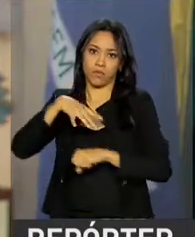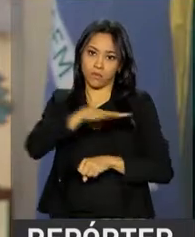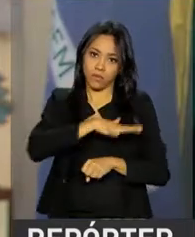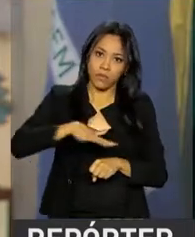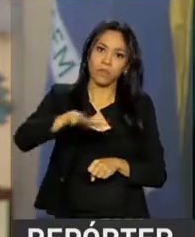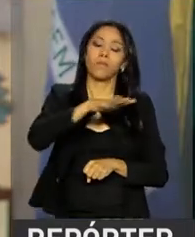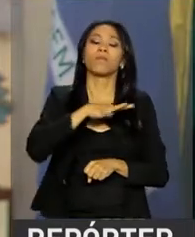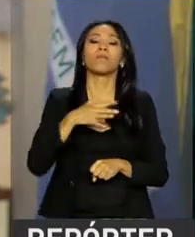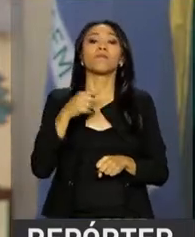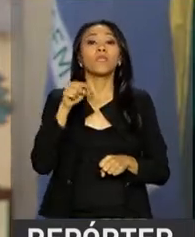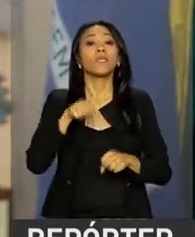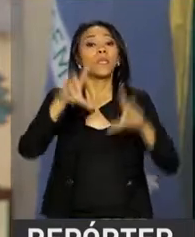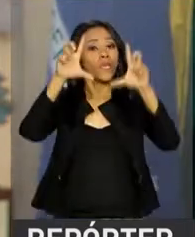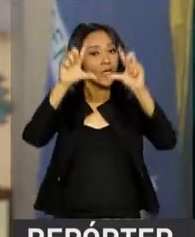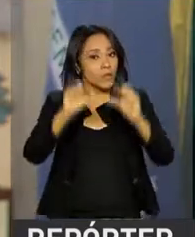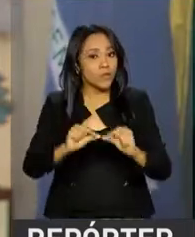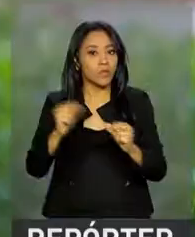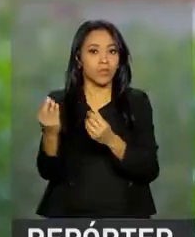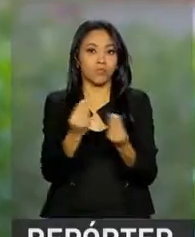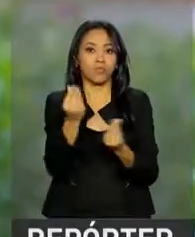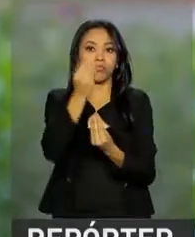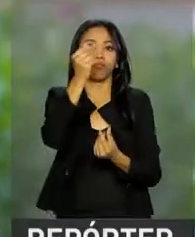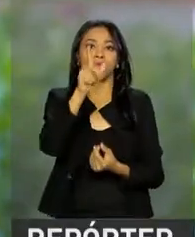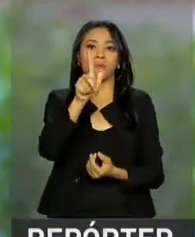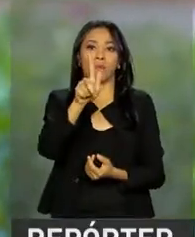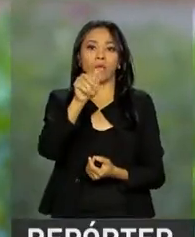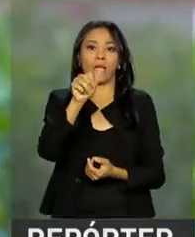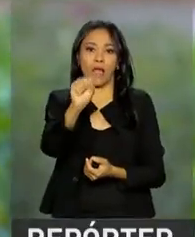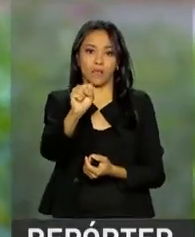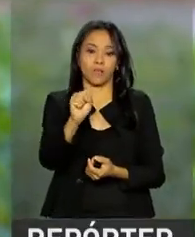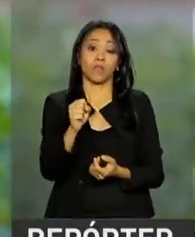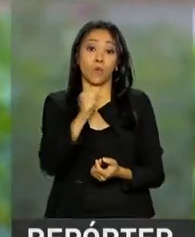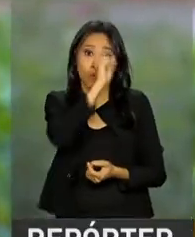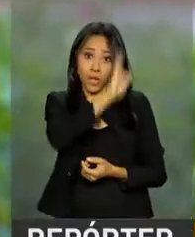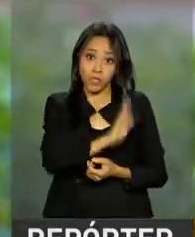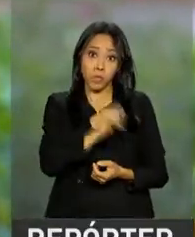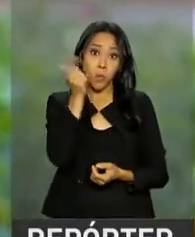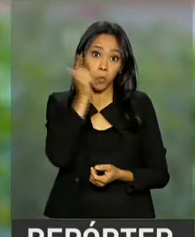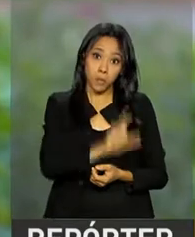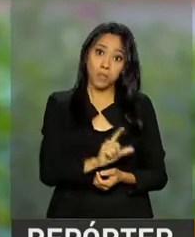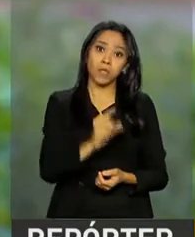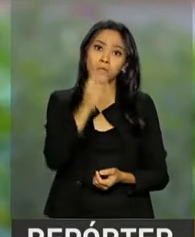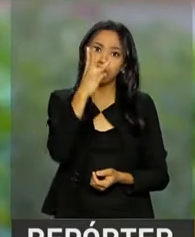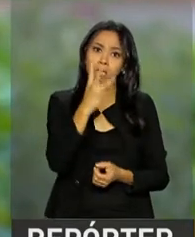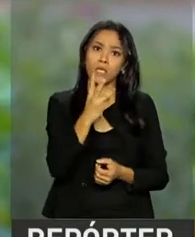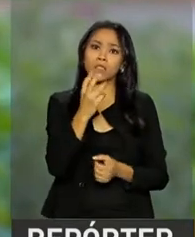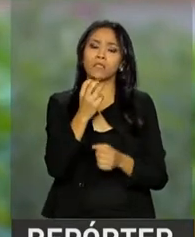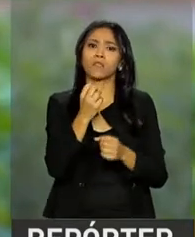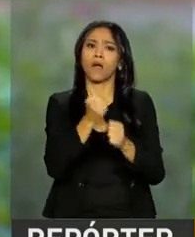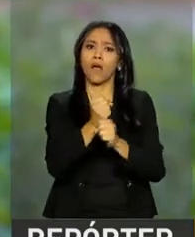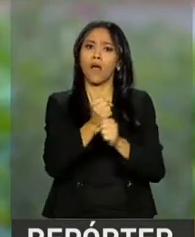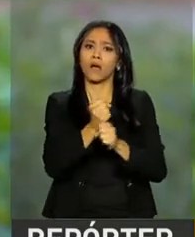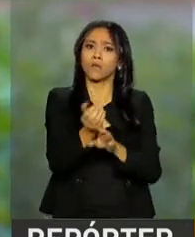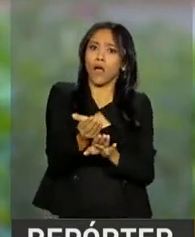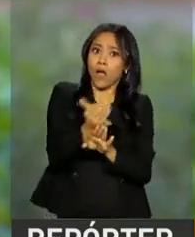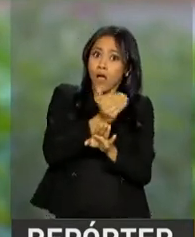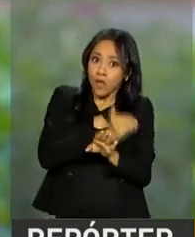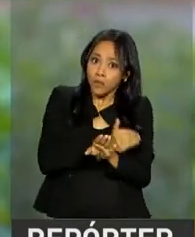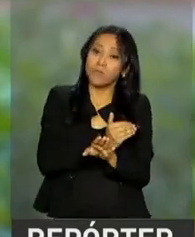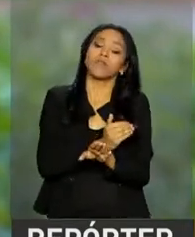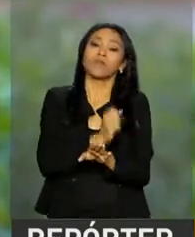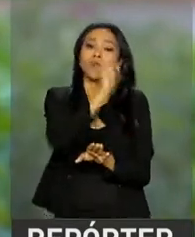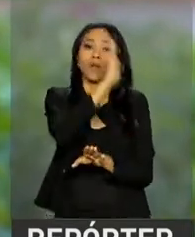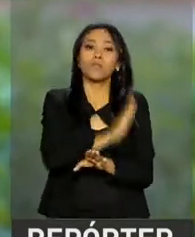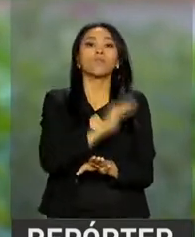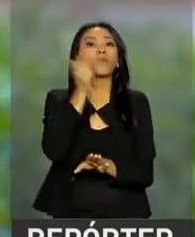e a redução no consumo dos gases. E o Brasil saiu na frente. 3 anos antes do prazo estipulado, o país